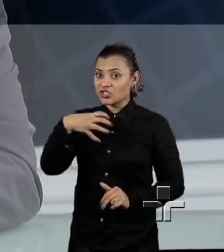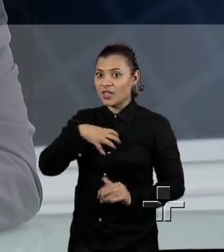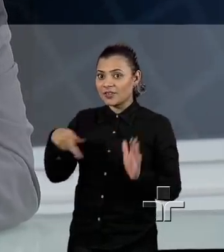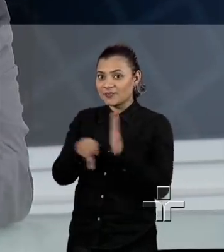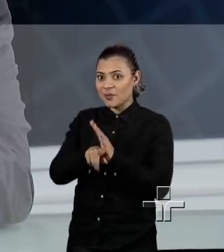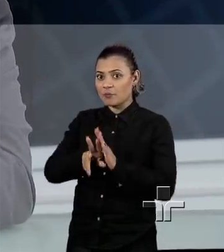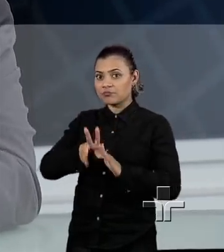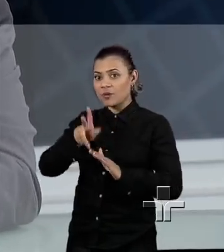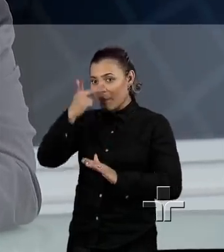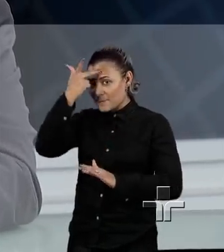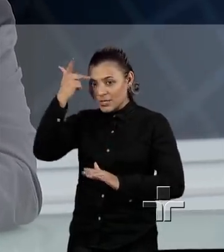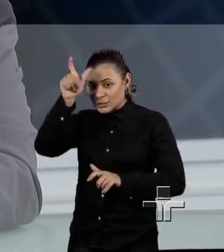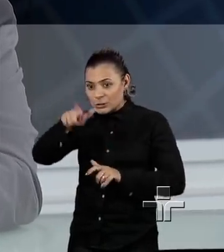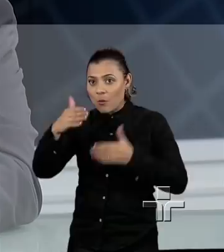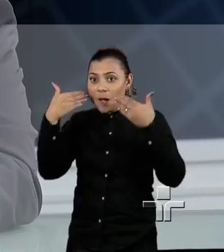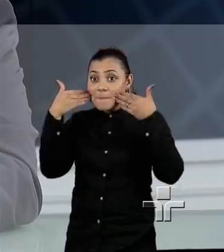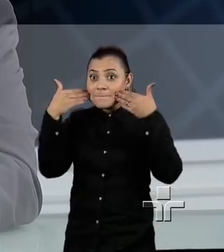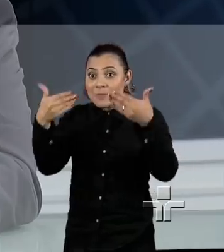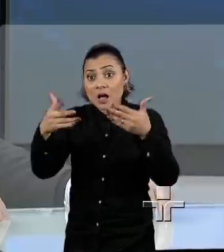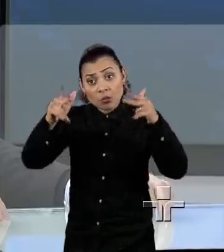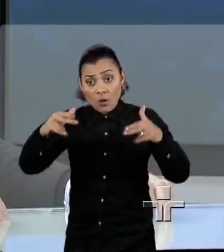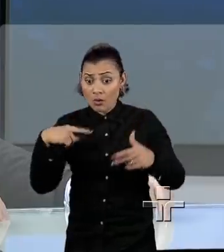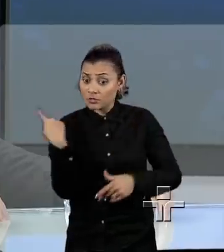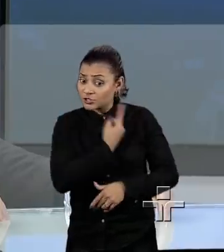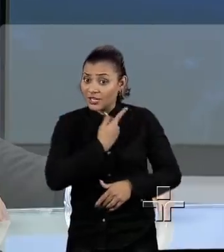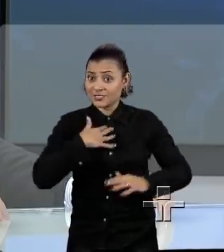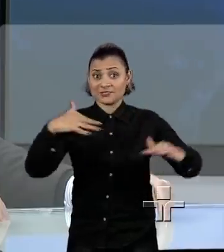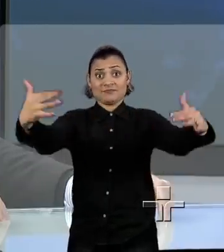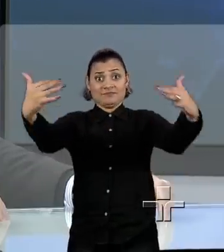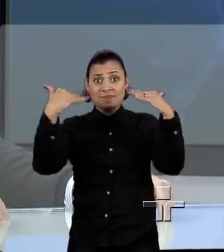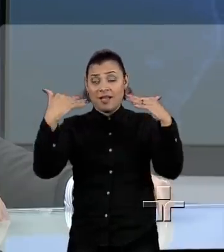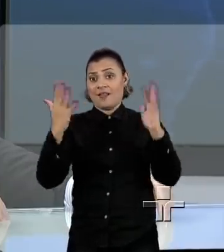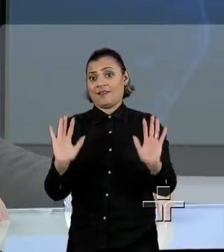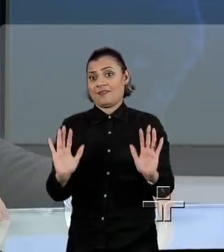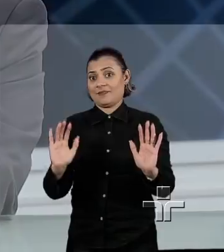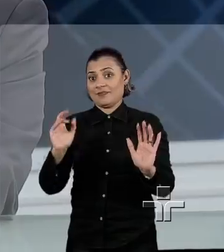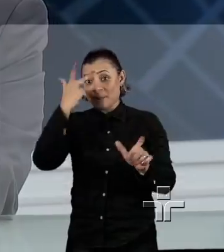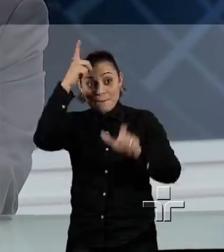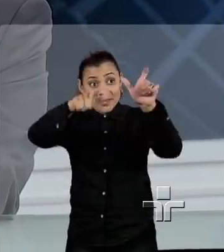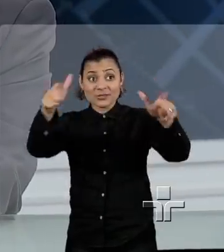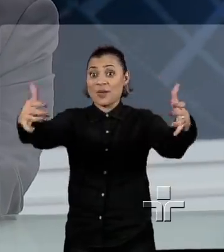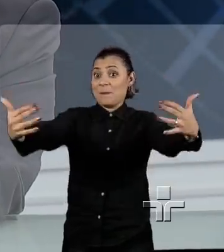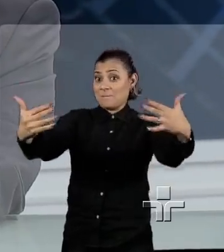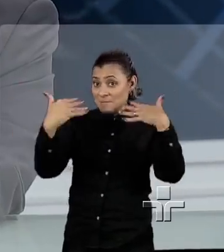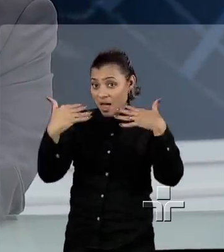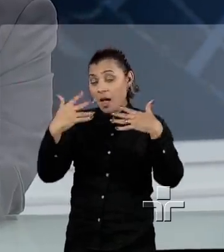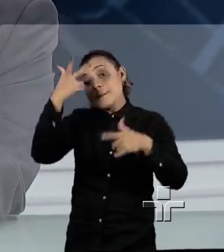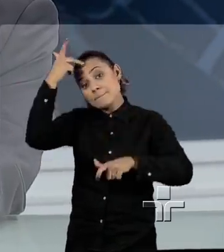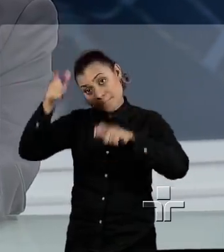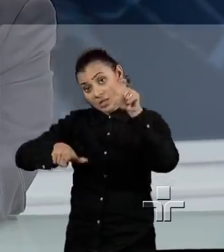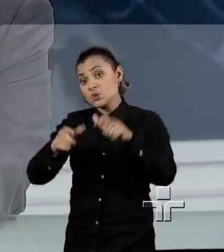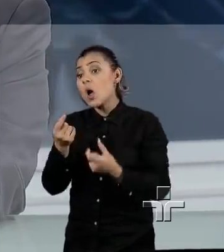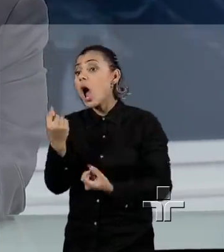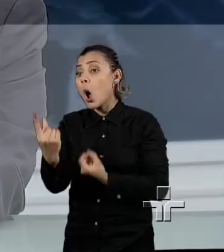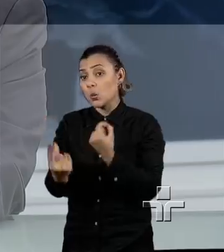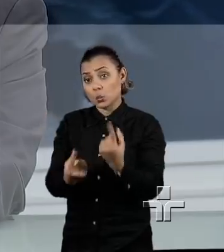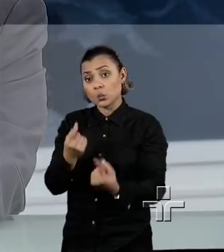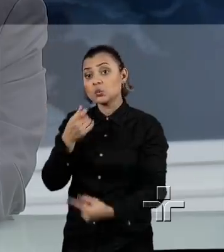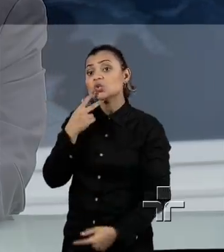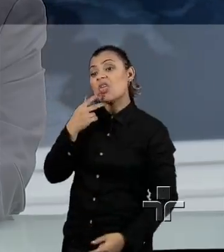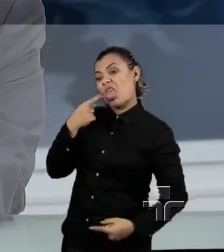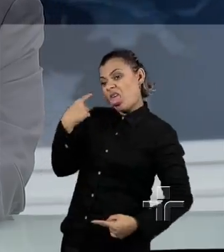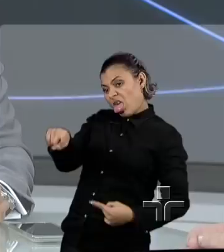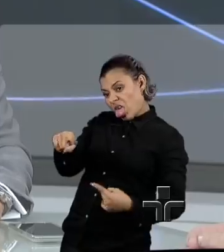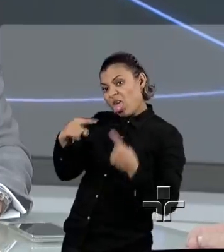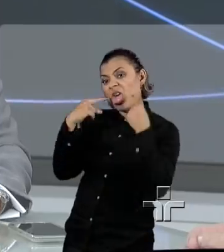pessoa, como nós aqui, Emerson, nós vamos estar falando, nós estamos sendo expostos e vai ter gente que vai... A nossa imagem vai sendo corroída. Apoiar